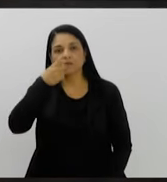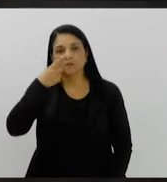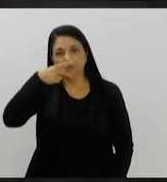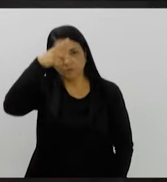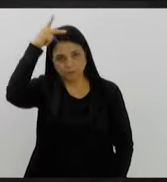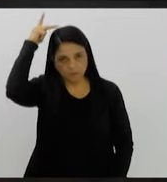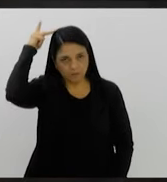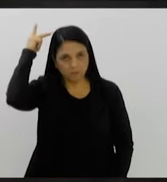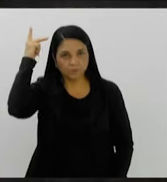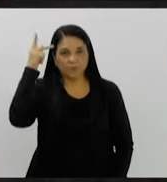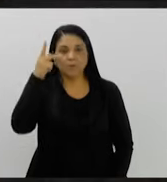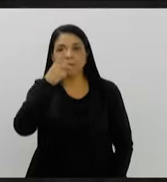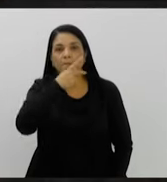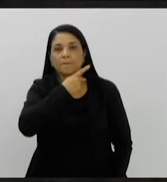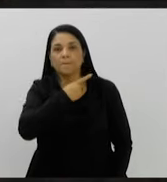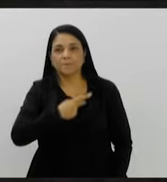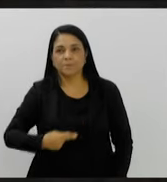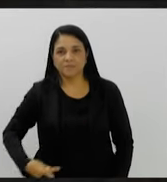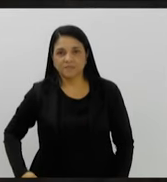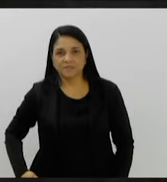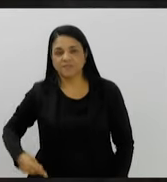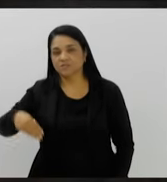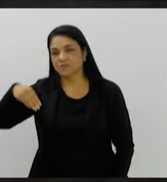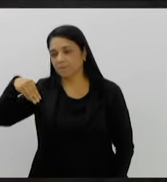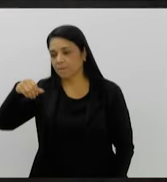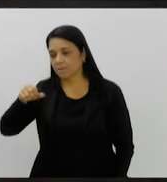Presidente brabo Márcio